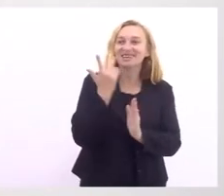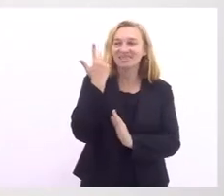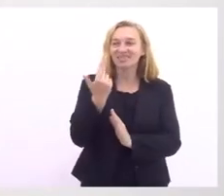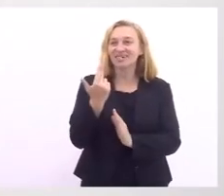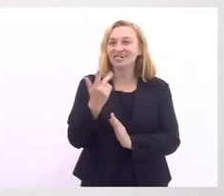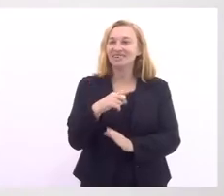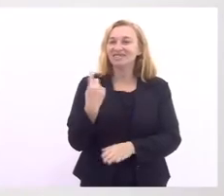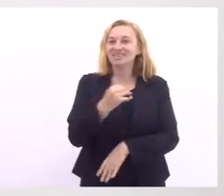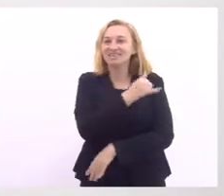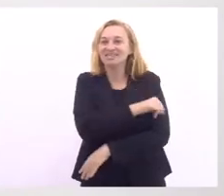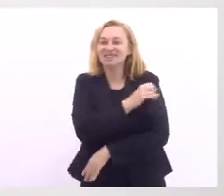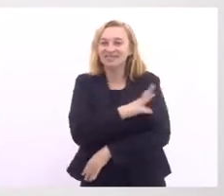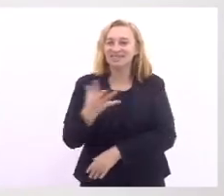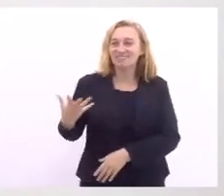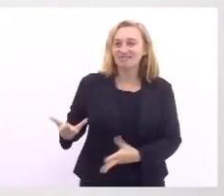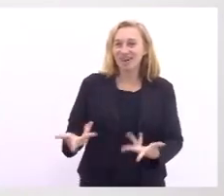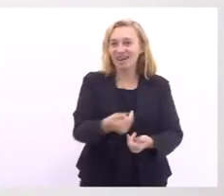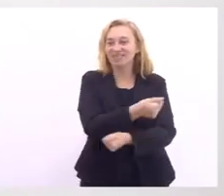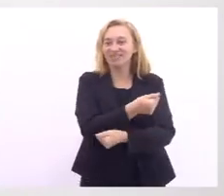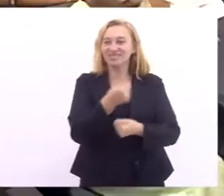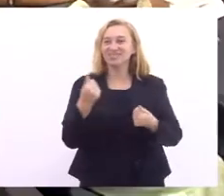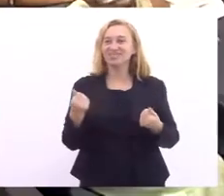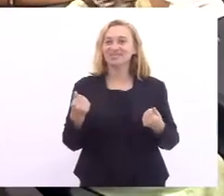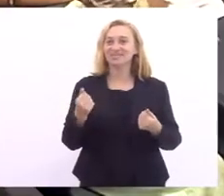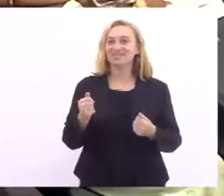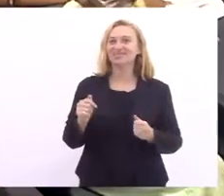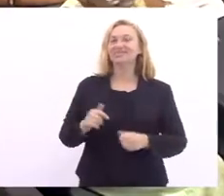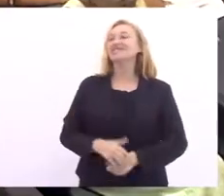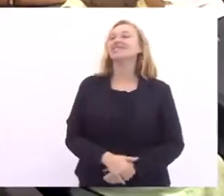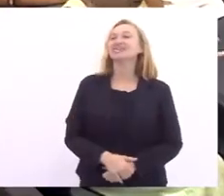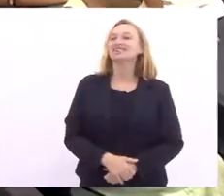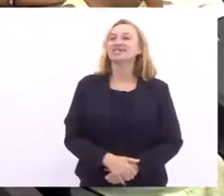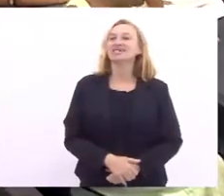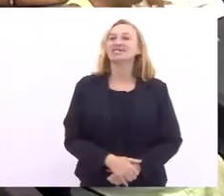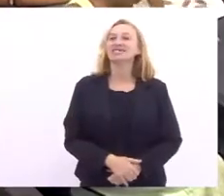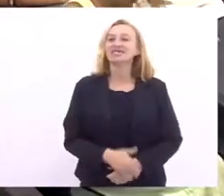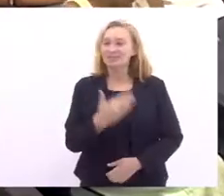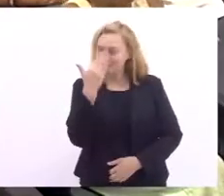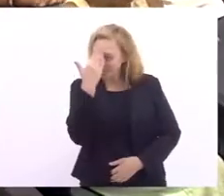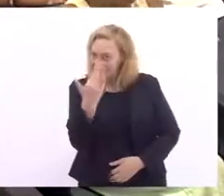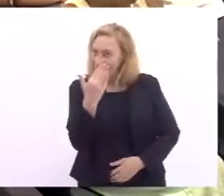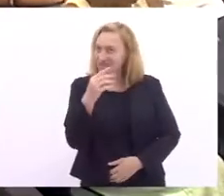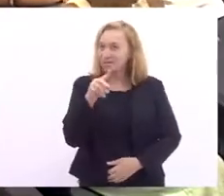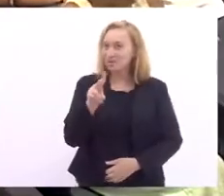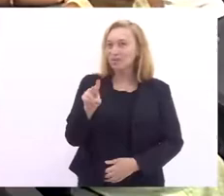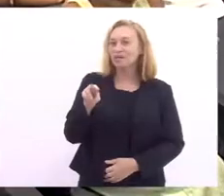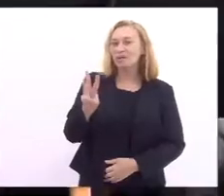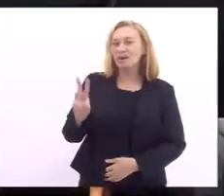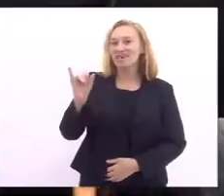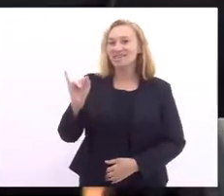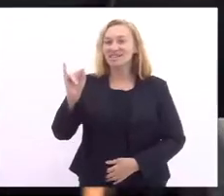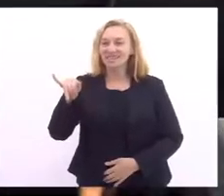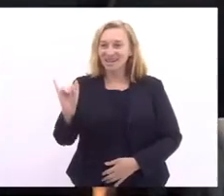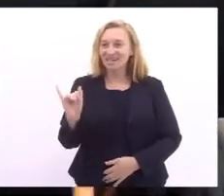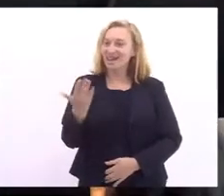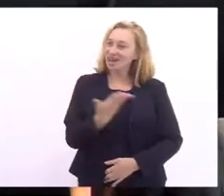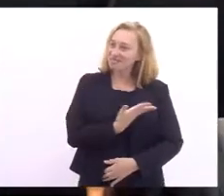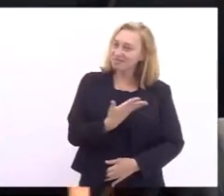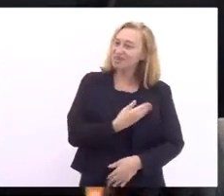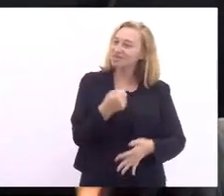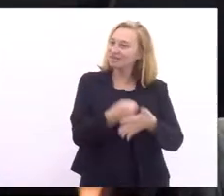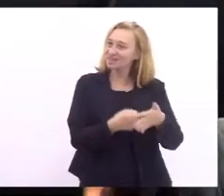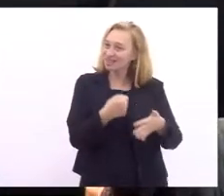essa e nosso Rio de Janeiro maravilhoso é e obrigado Wesley Teixeira querido companheiro